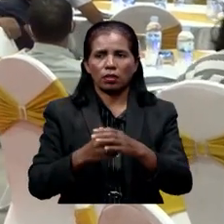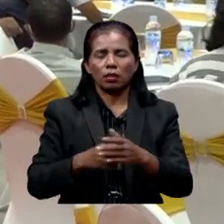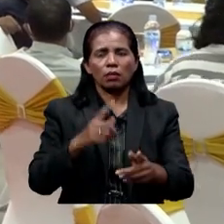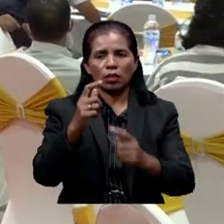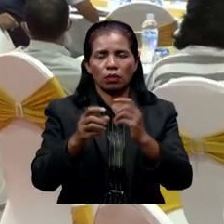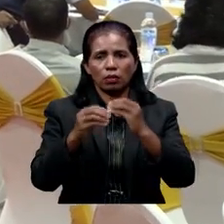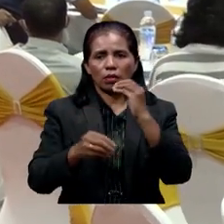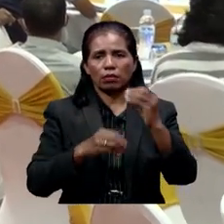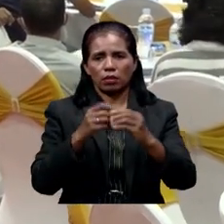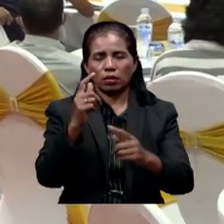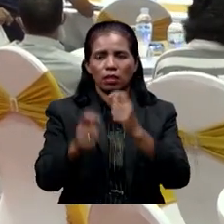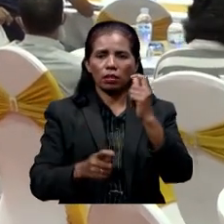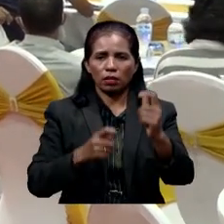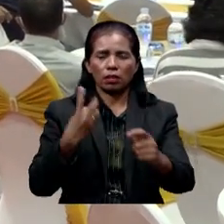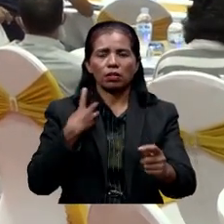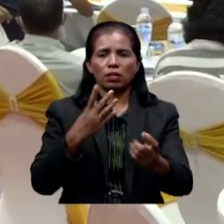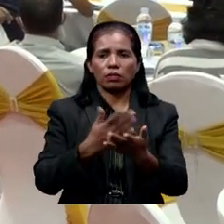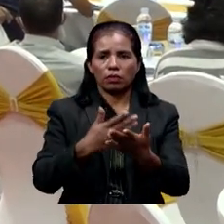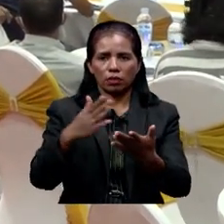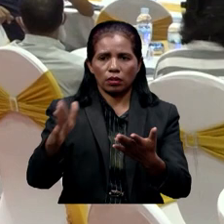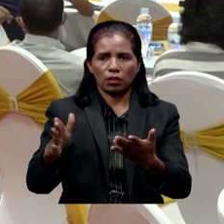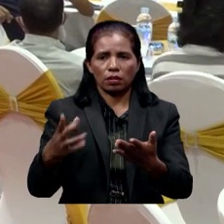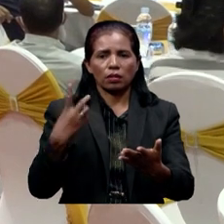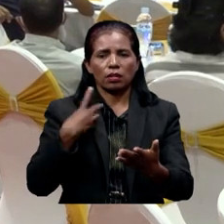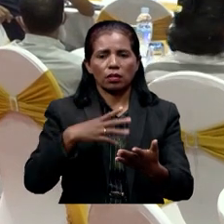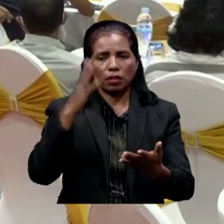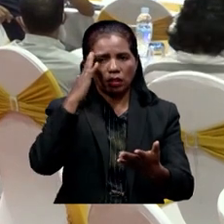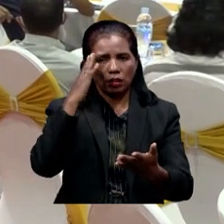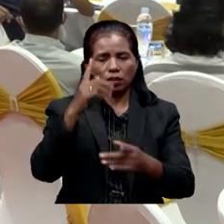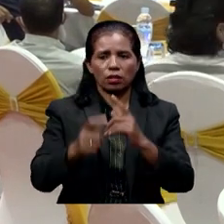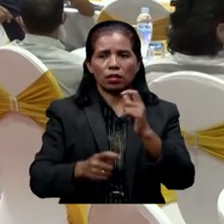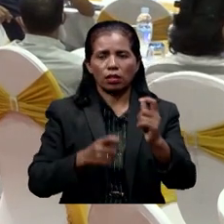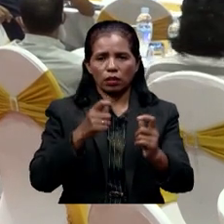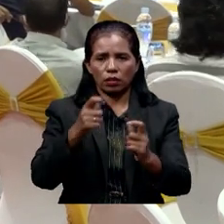tecnologia e te partilha conhecimento tecnologia